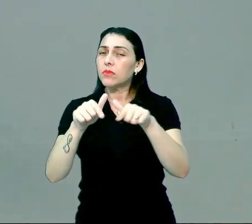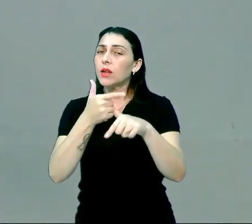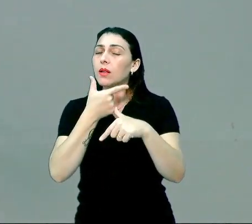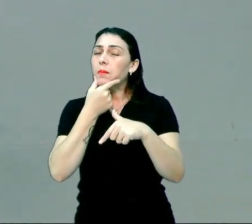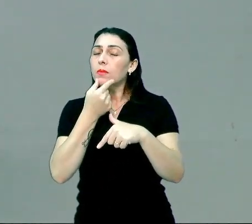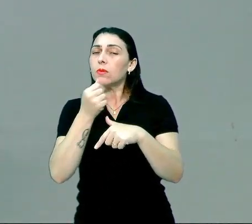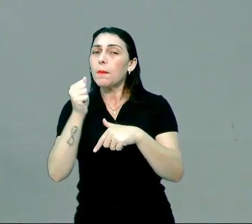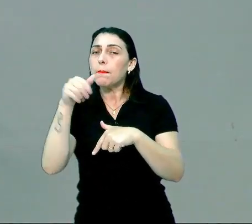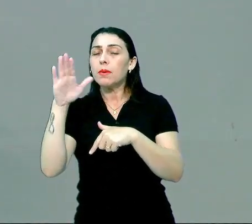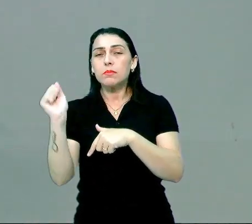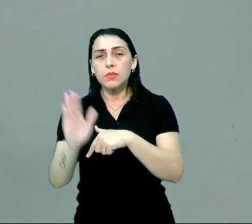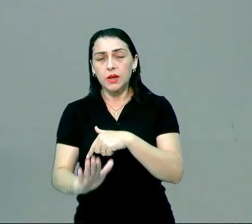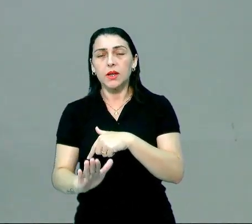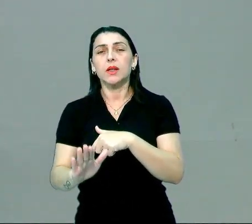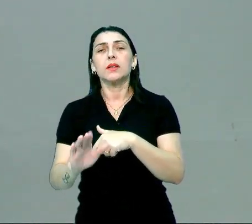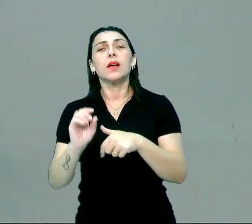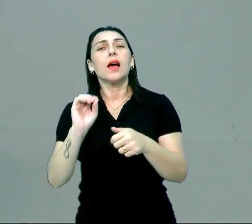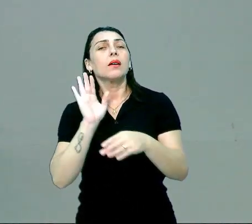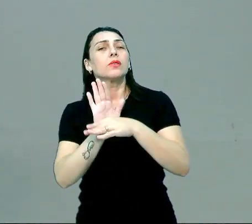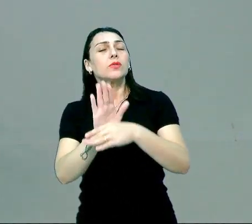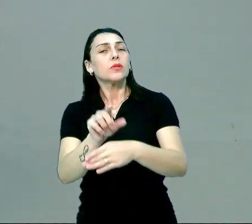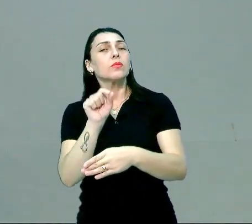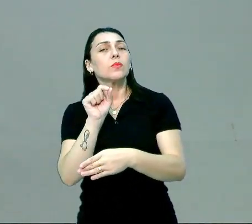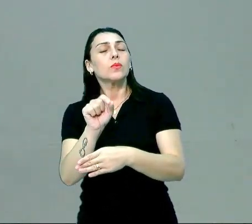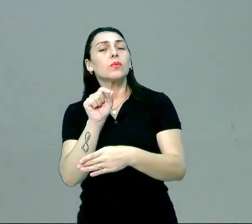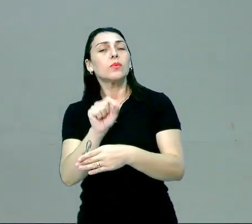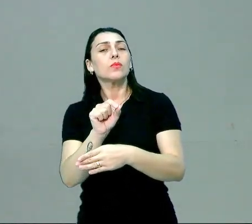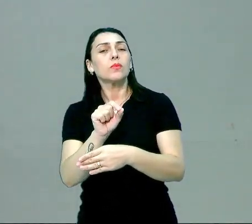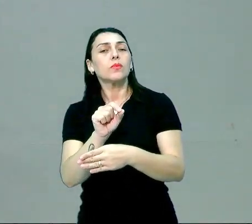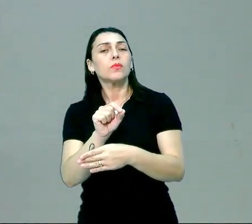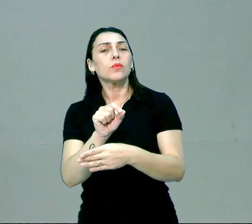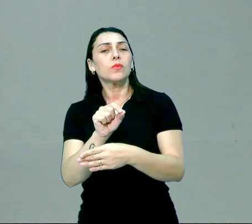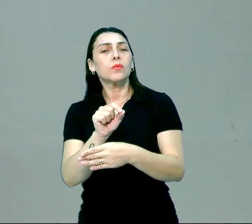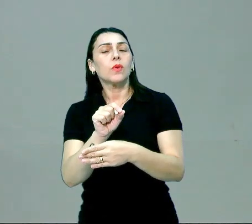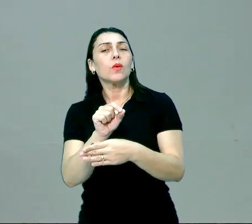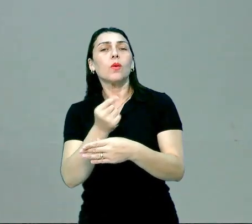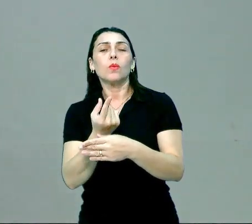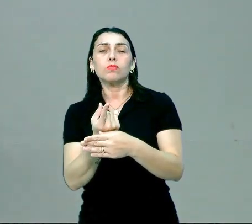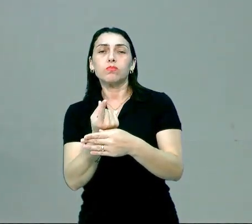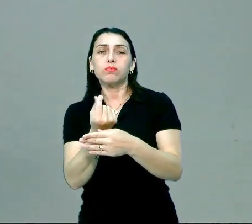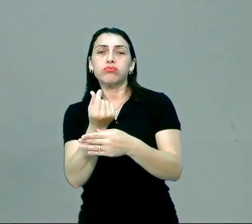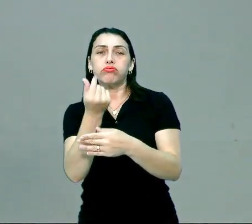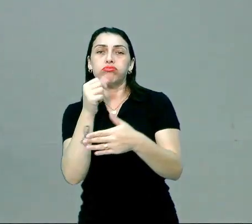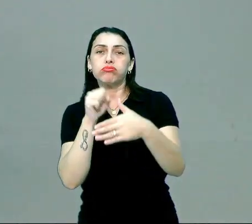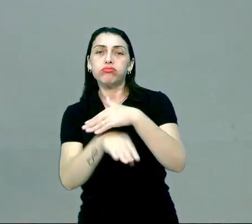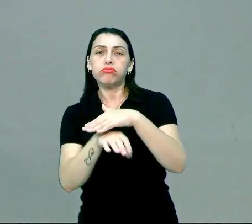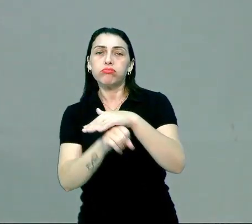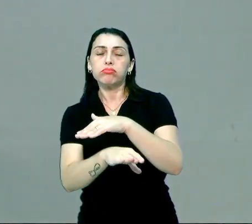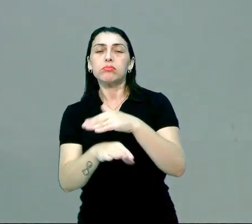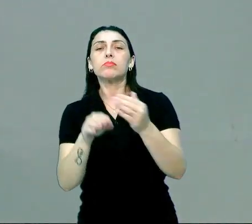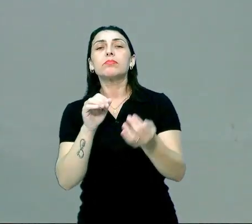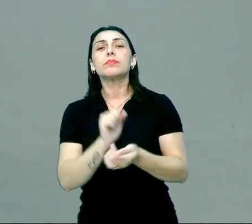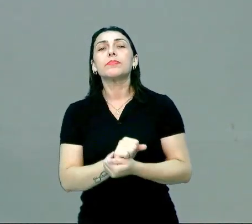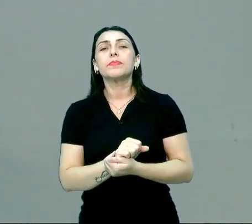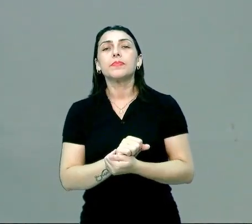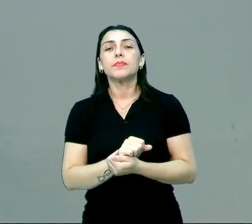barata. Então, tudo isso acaba contribuindo para o acúmulo do capital. Bem, diante dessas